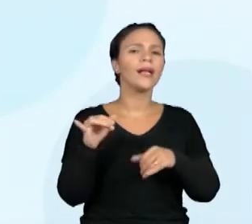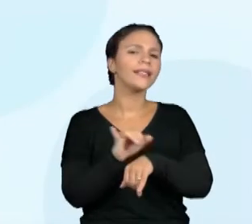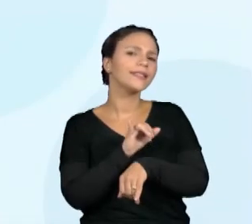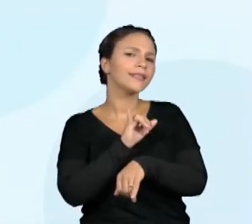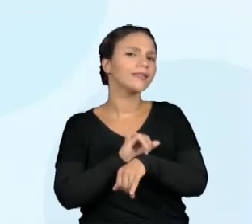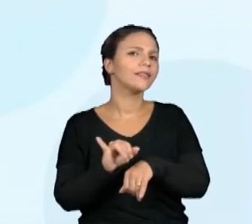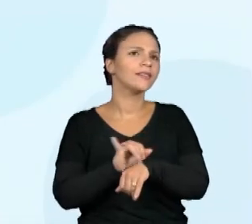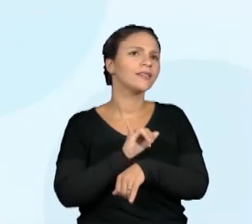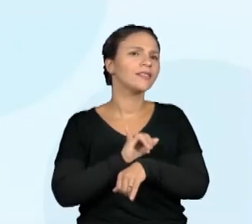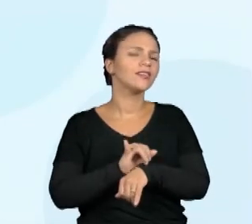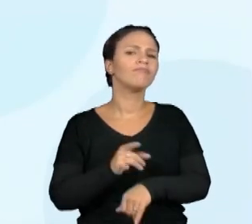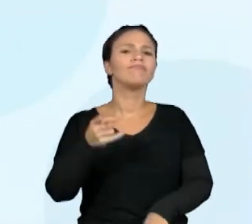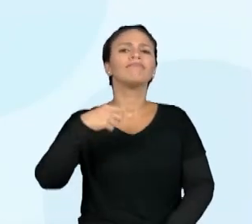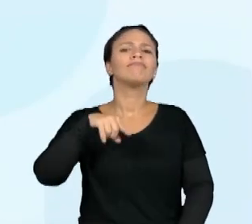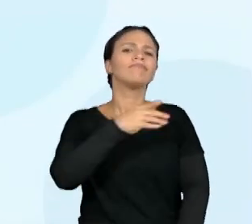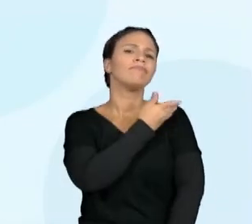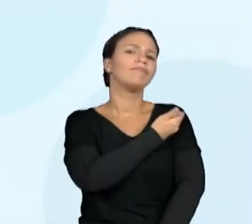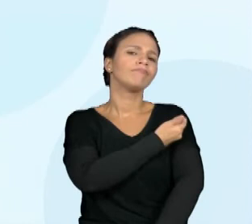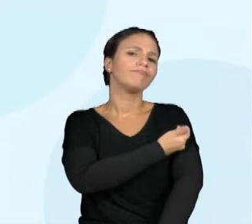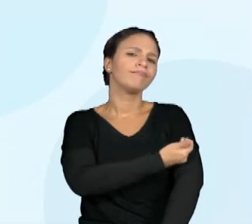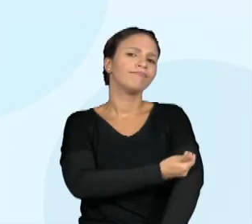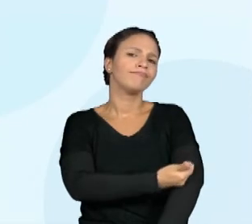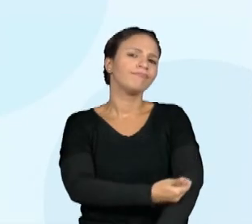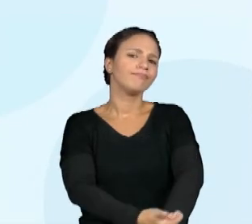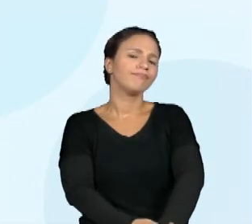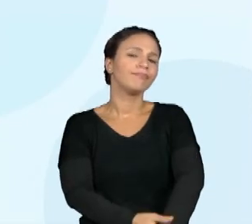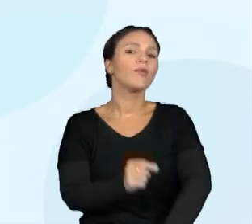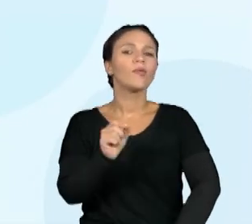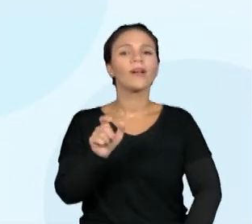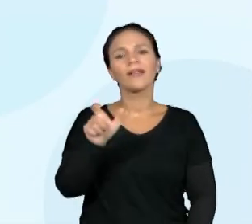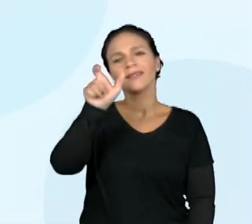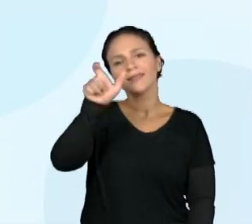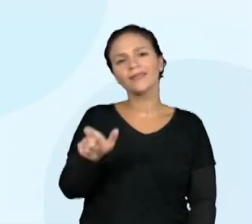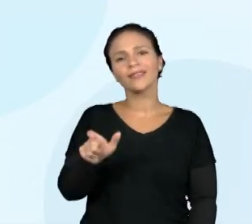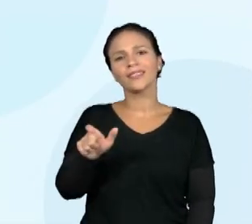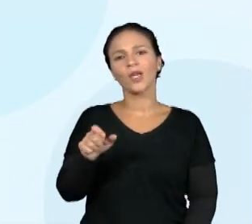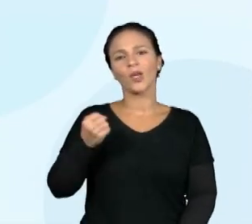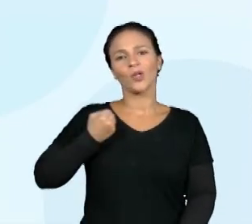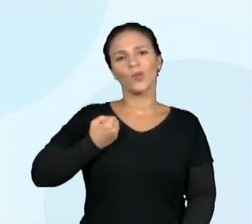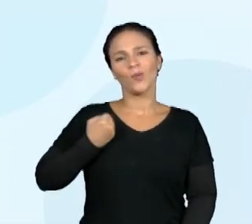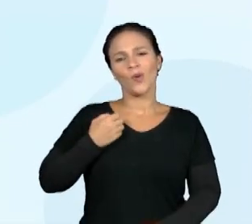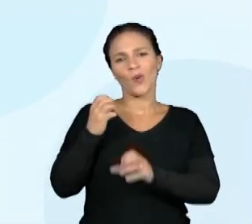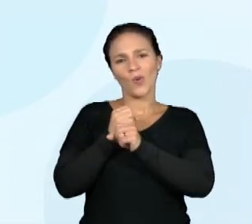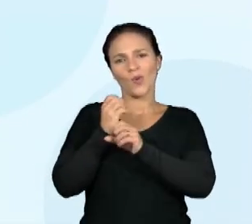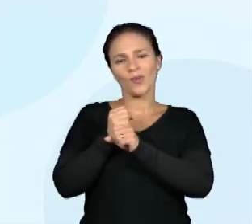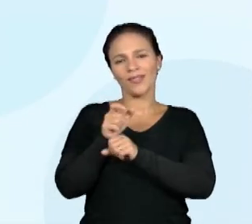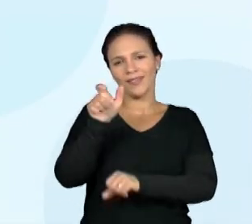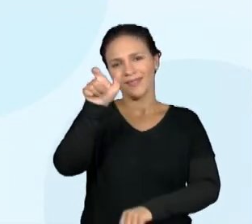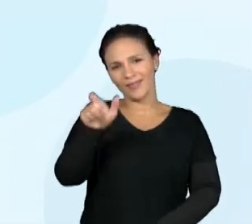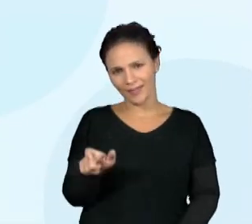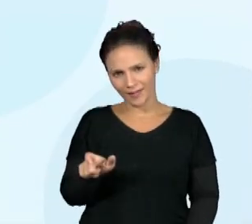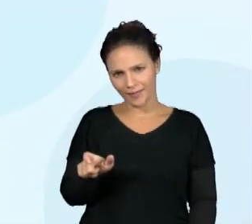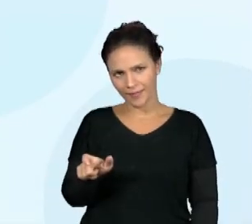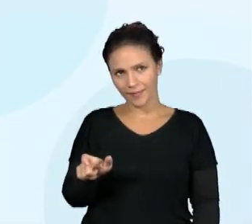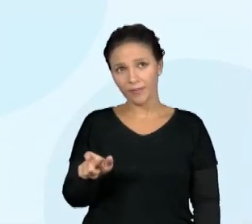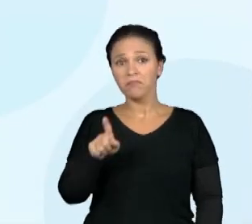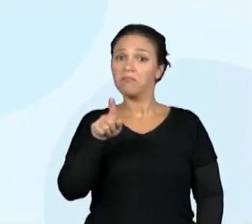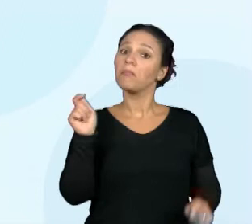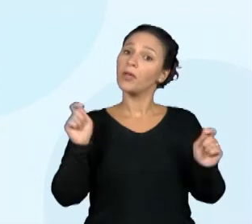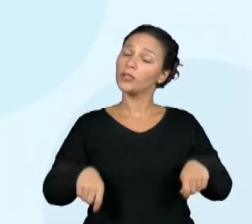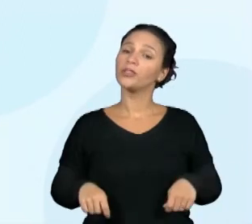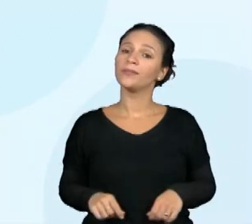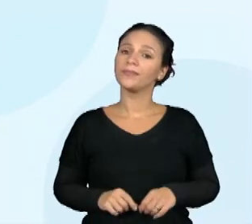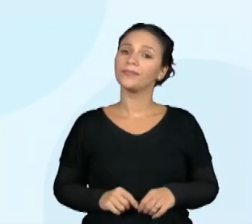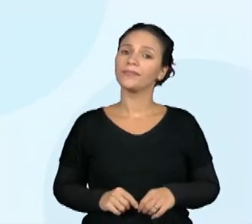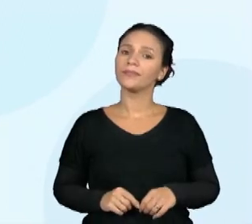operatória mais convencional que a gente utiliza, que é o algoritmo. Então, vocês também podem utilizar.